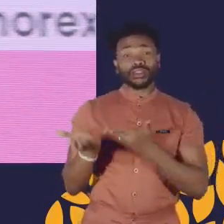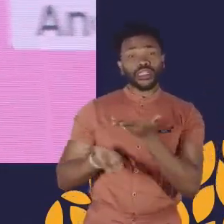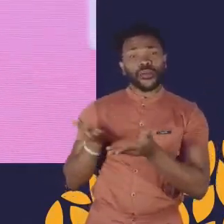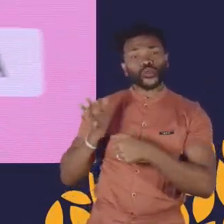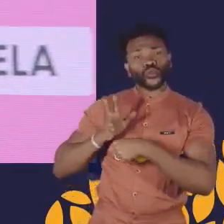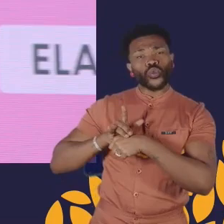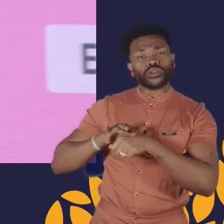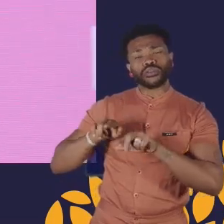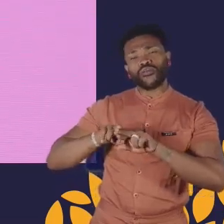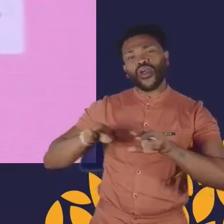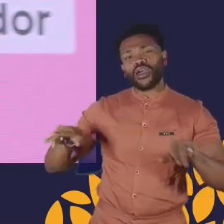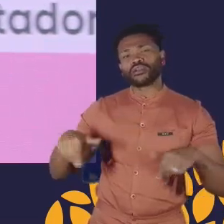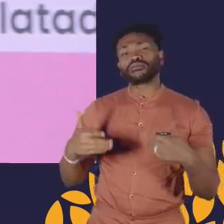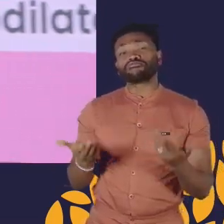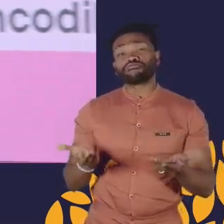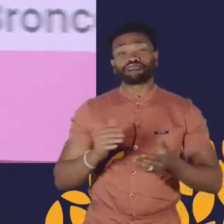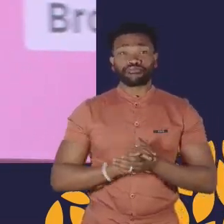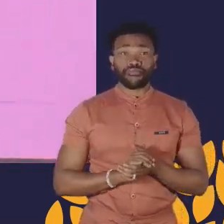patologias?